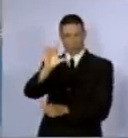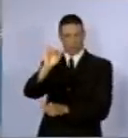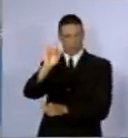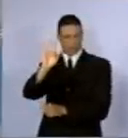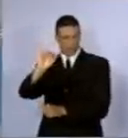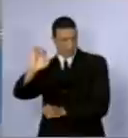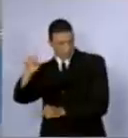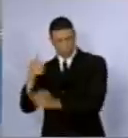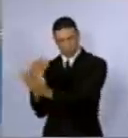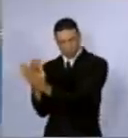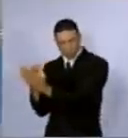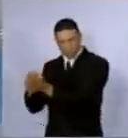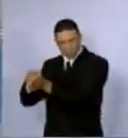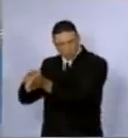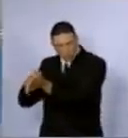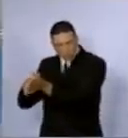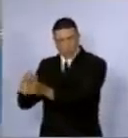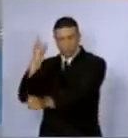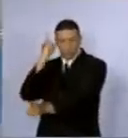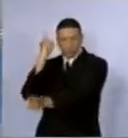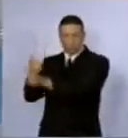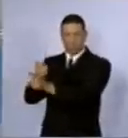foram expostas a esses campos...